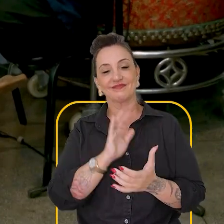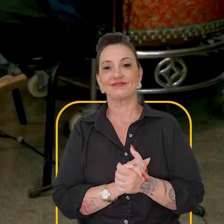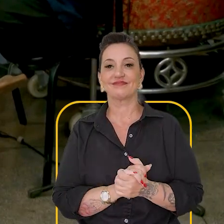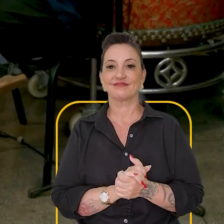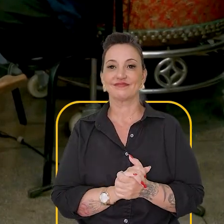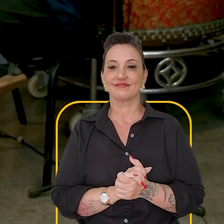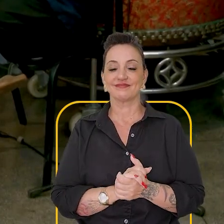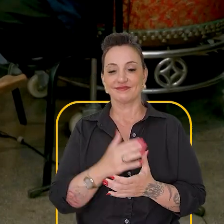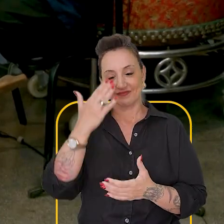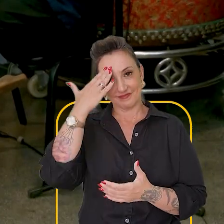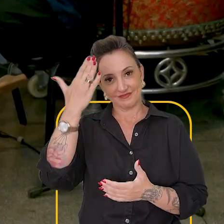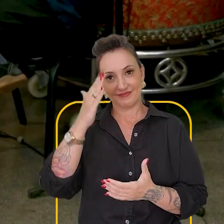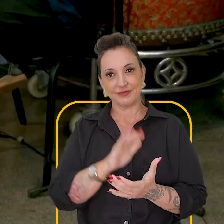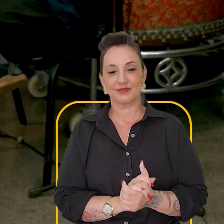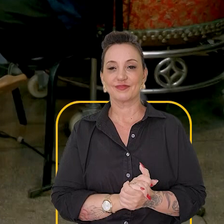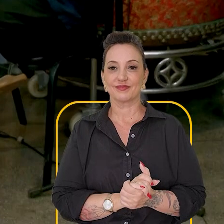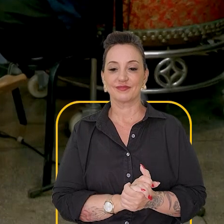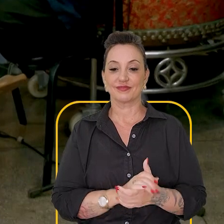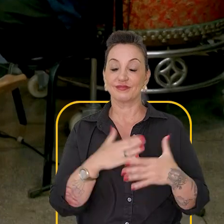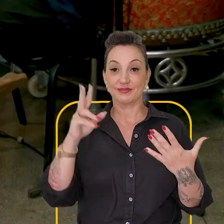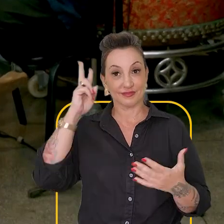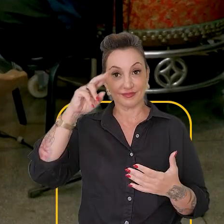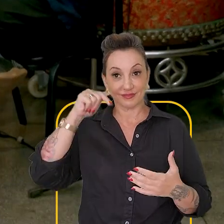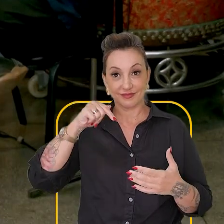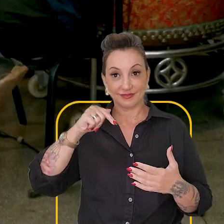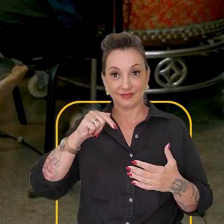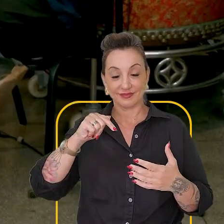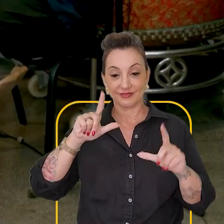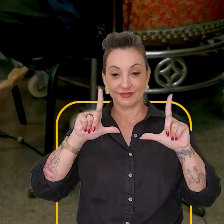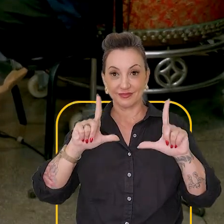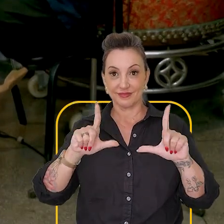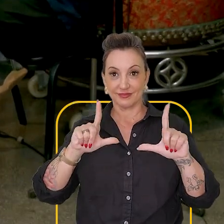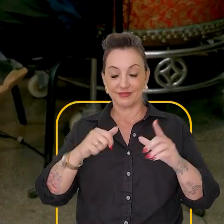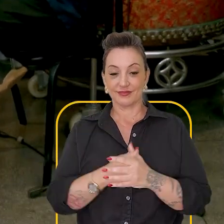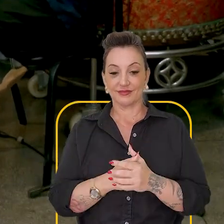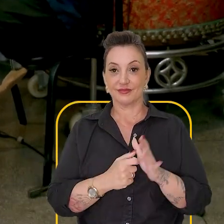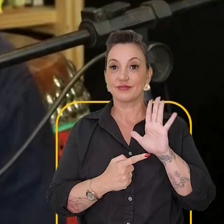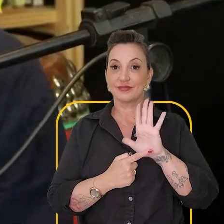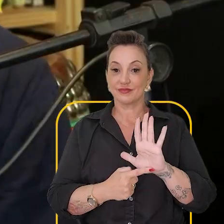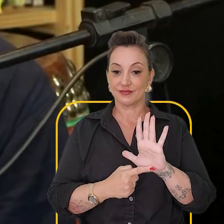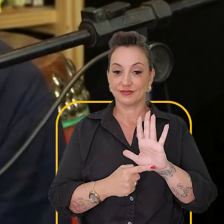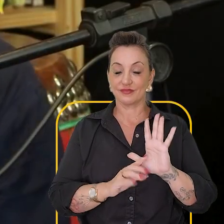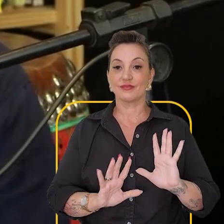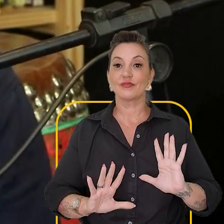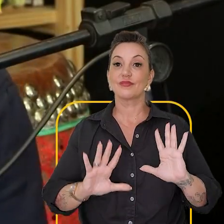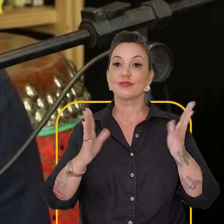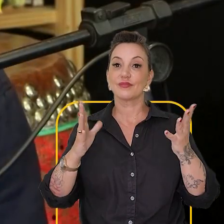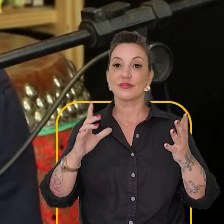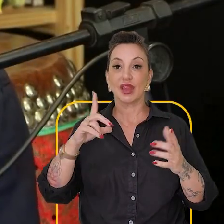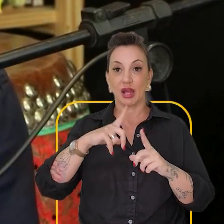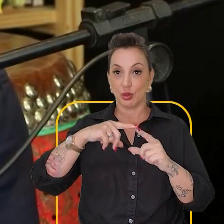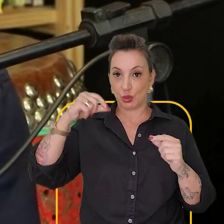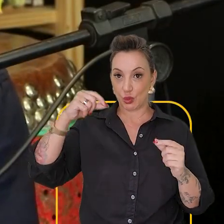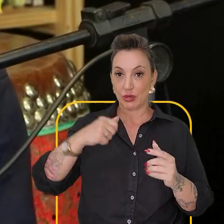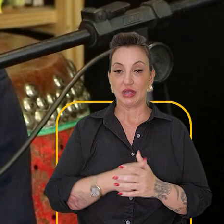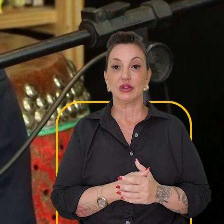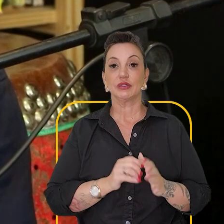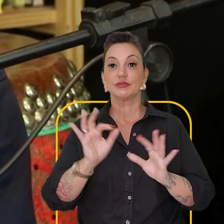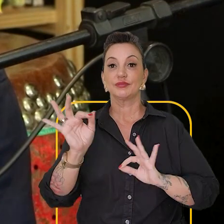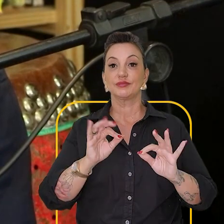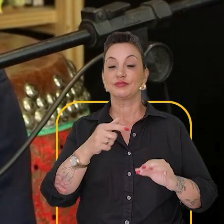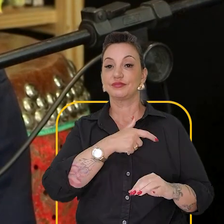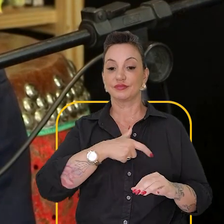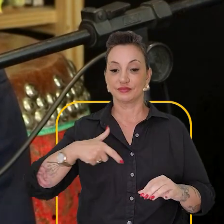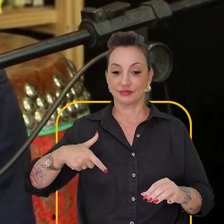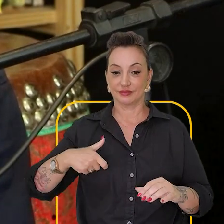bater-papo Maravilha uma amizade legal aí Maravilha obrigado obrigado bom Lembrando que esse episódio um episódio